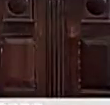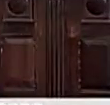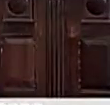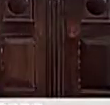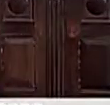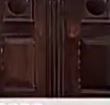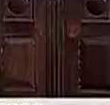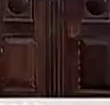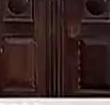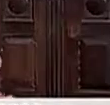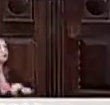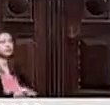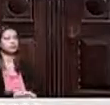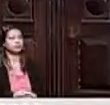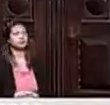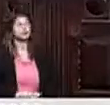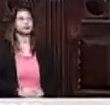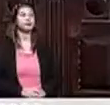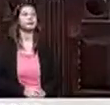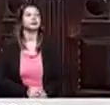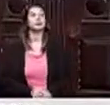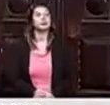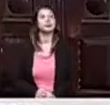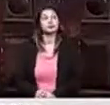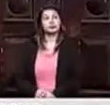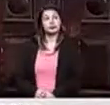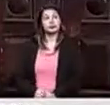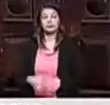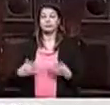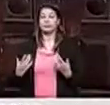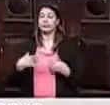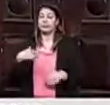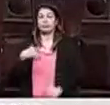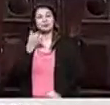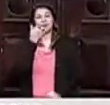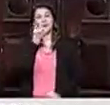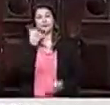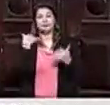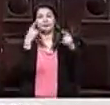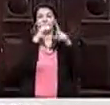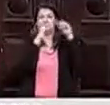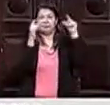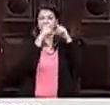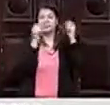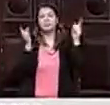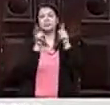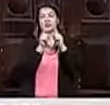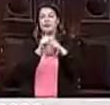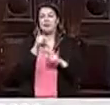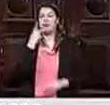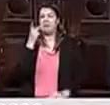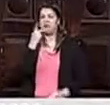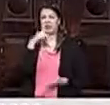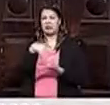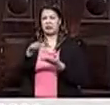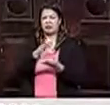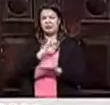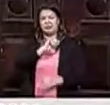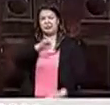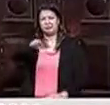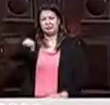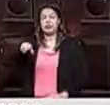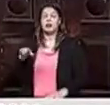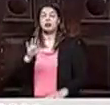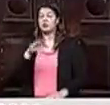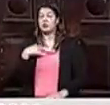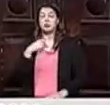6 meses, fala com a secretária A, B, C, D, liga para Brasília, porque a secretária... Eu não consigo uma agenda com o prefeito